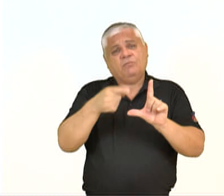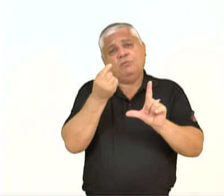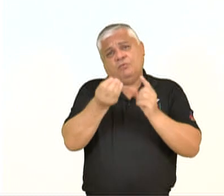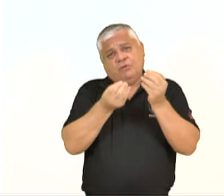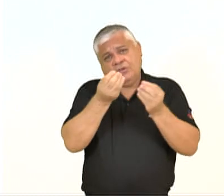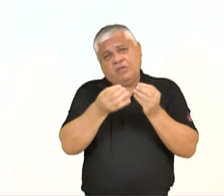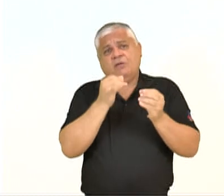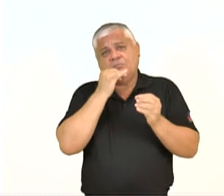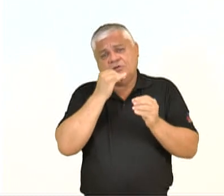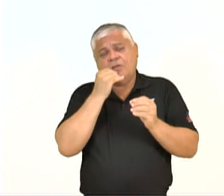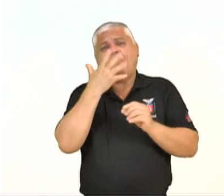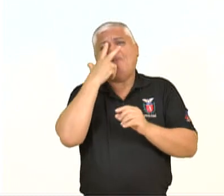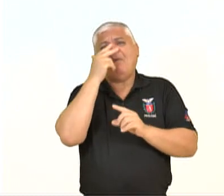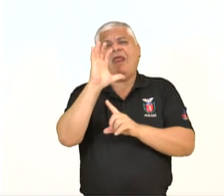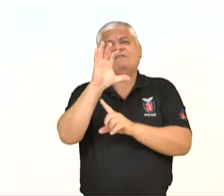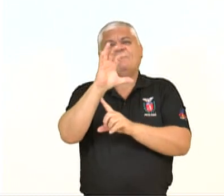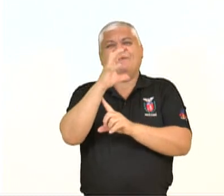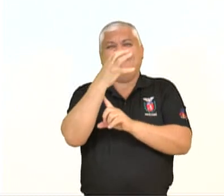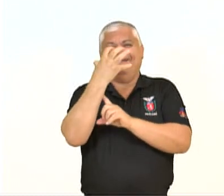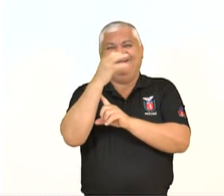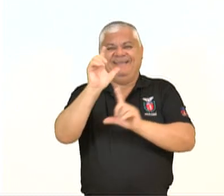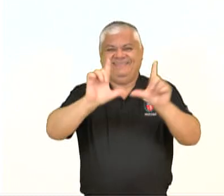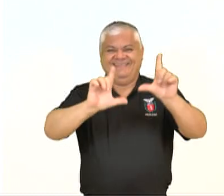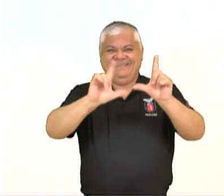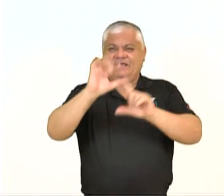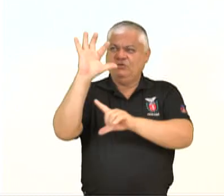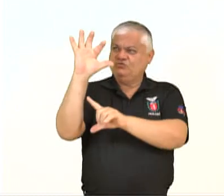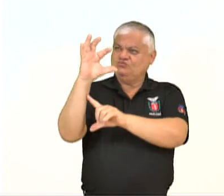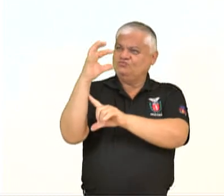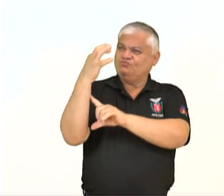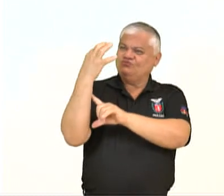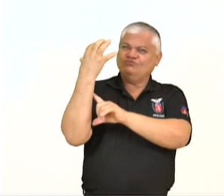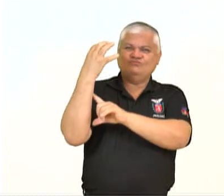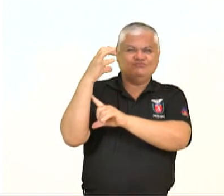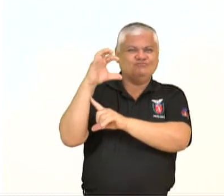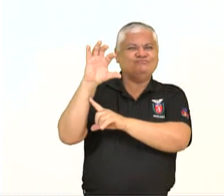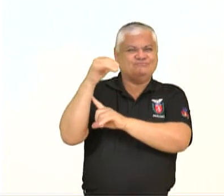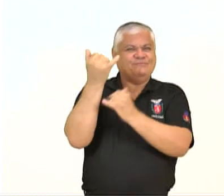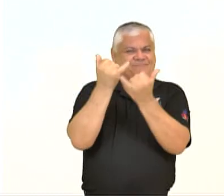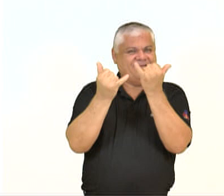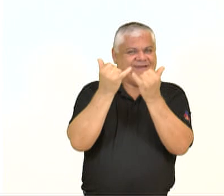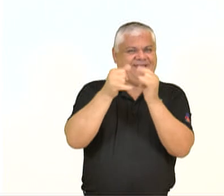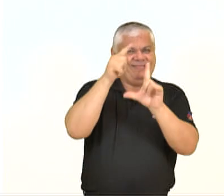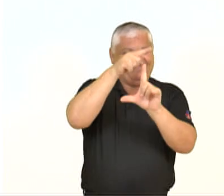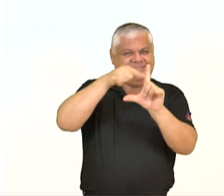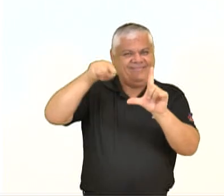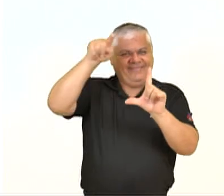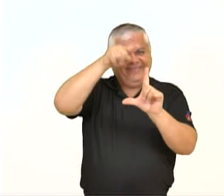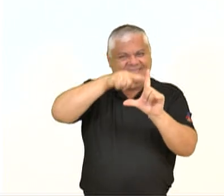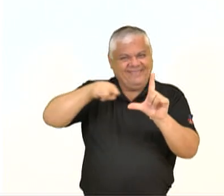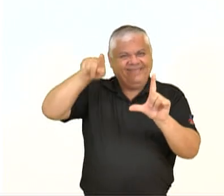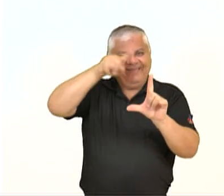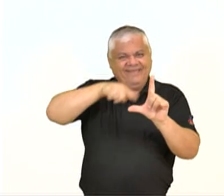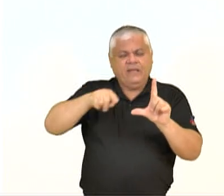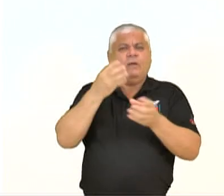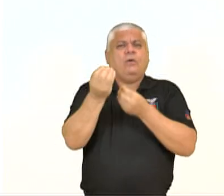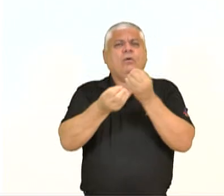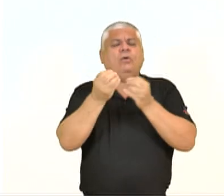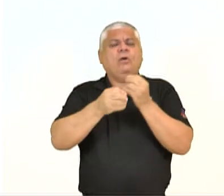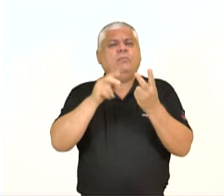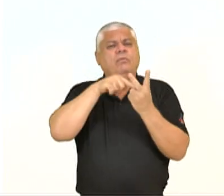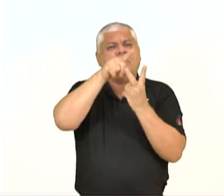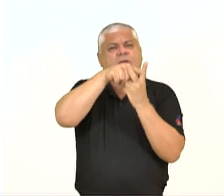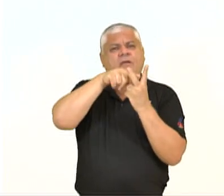lá ao formato da antena parabólica, como a gente sempre acaba colocando aí como exemplo. Como identificar as raízes ou zeros